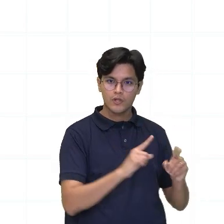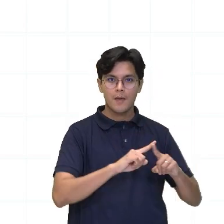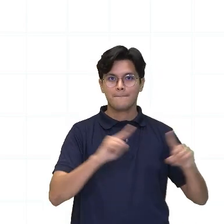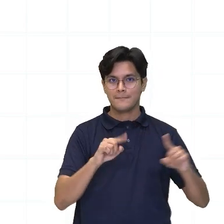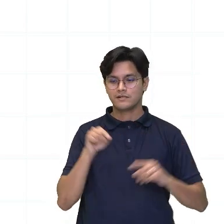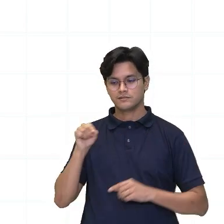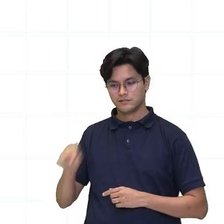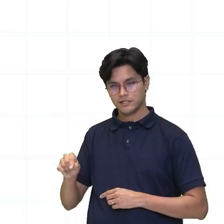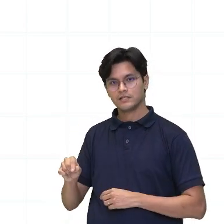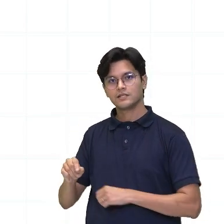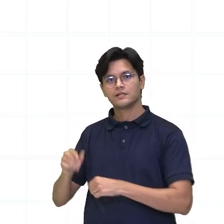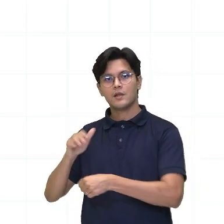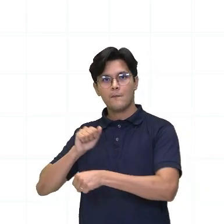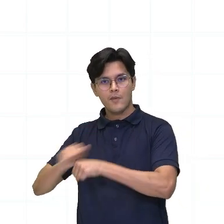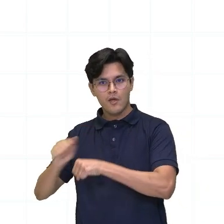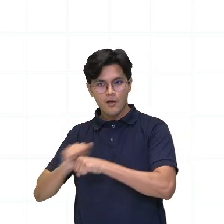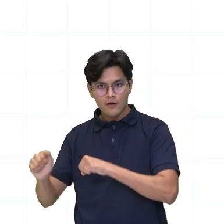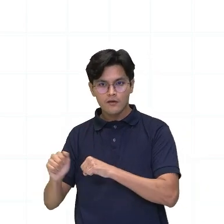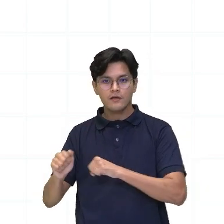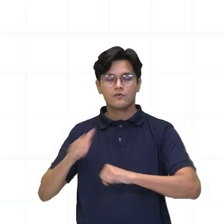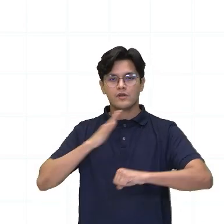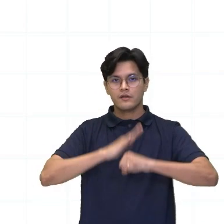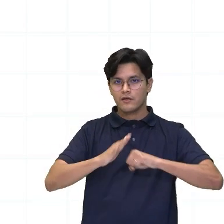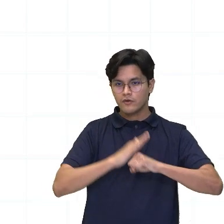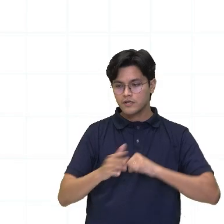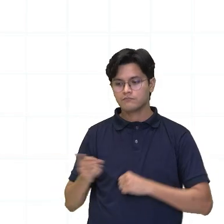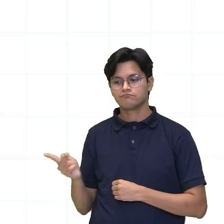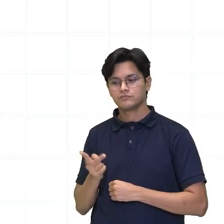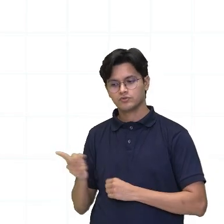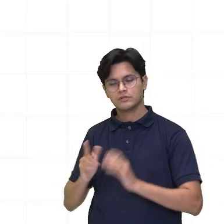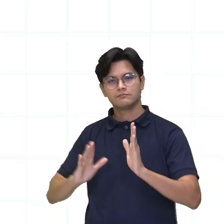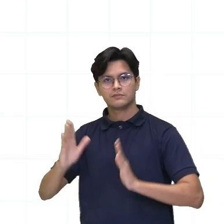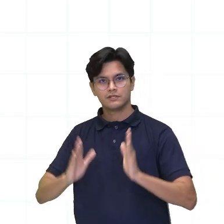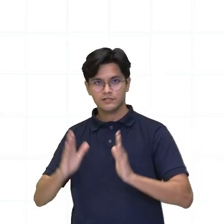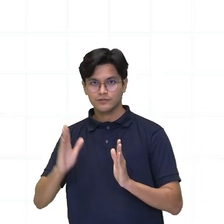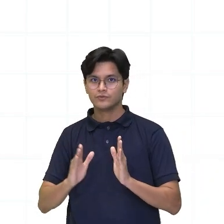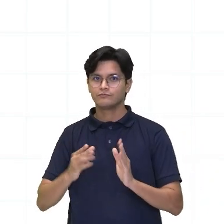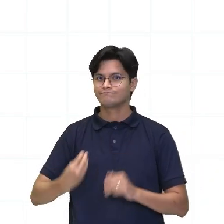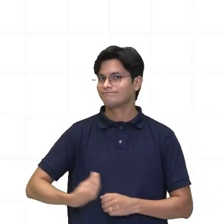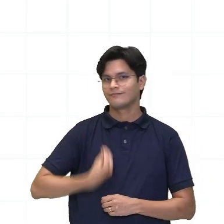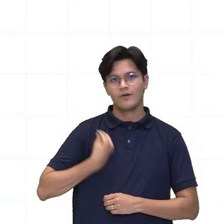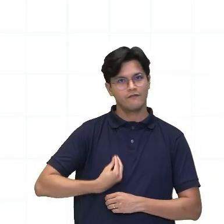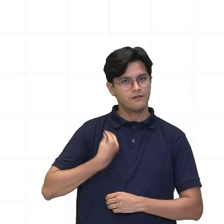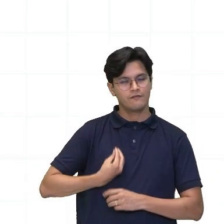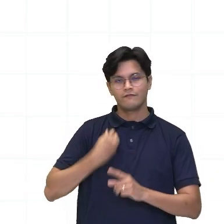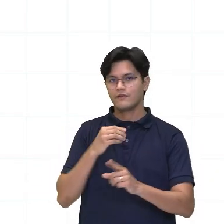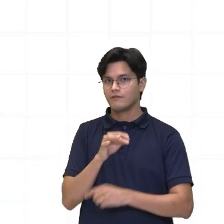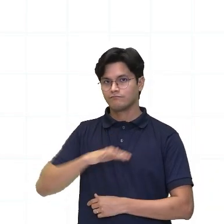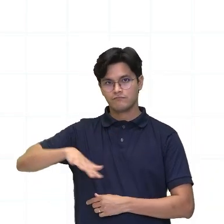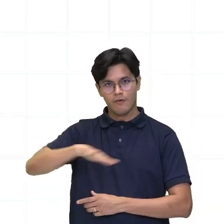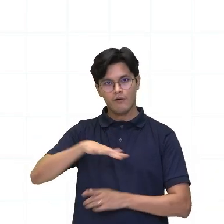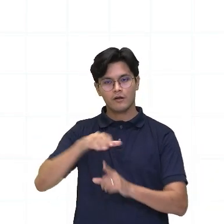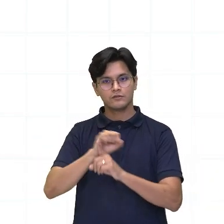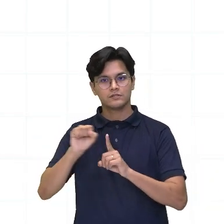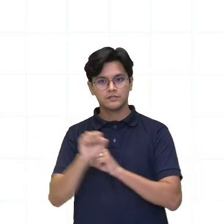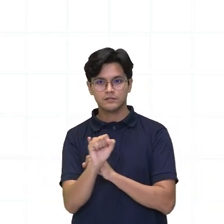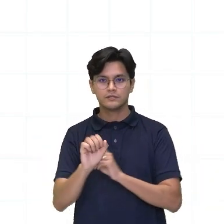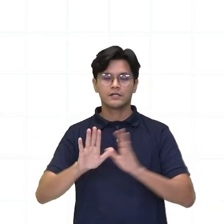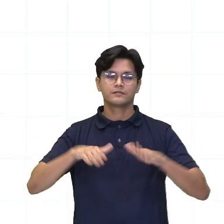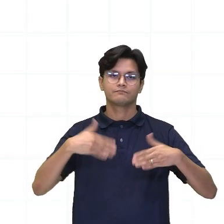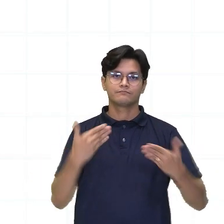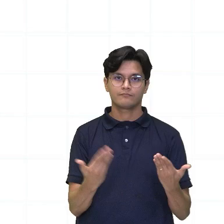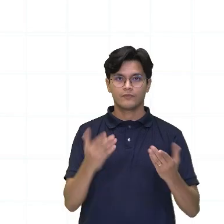vivia e de sociedade, depois ele já começa a viver em sociedade. A arte pré-histórica inclui produções artísticas